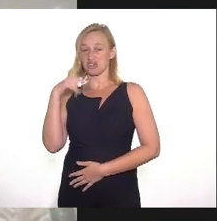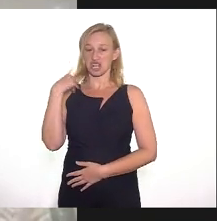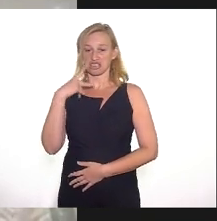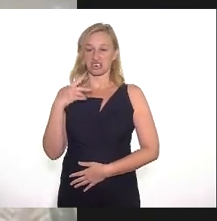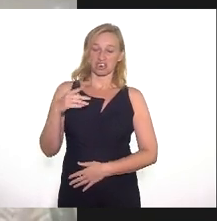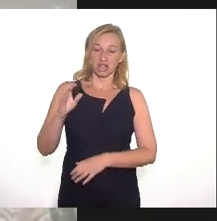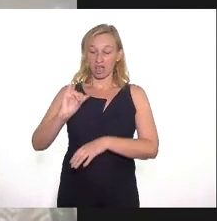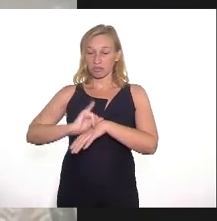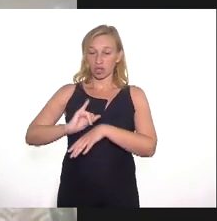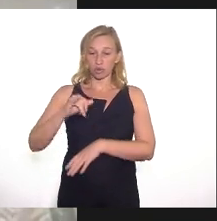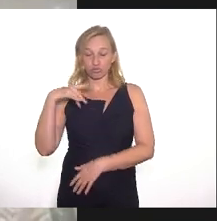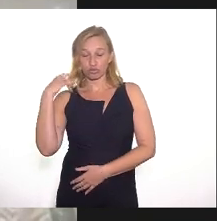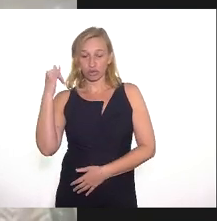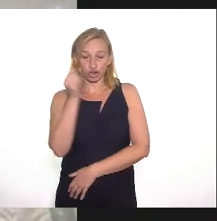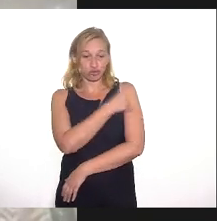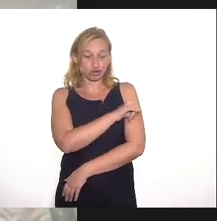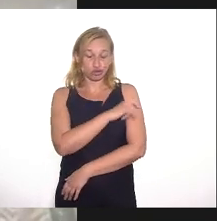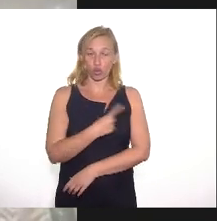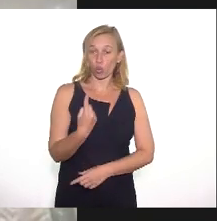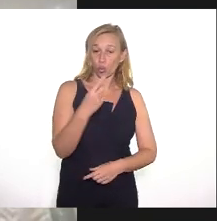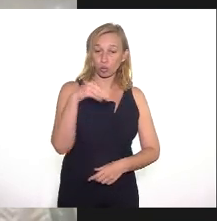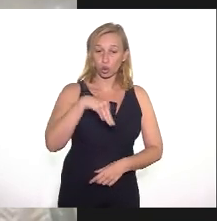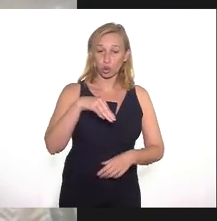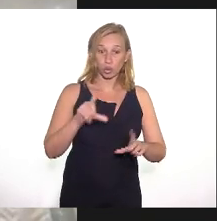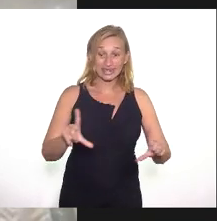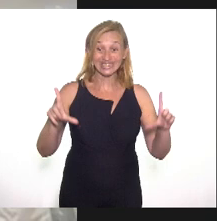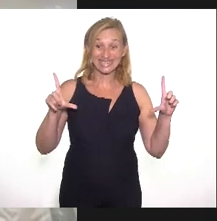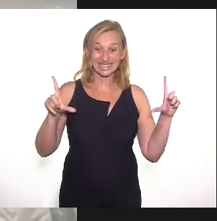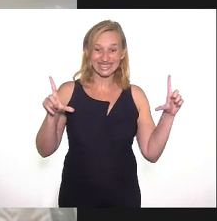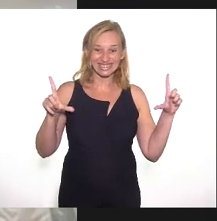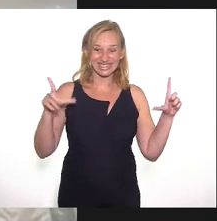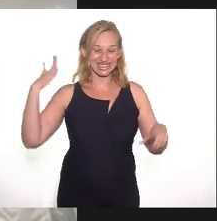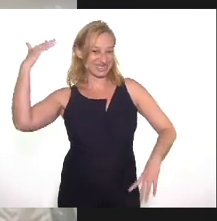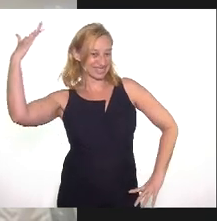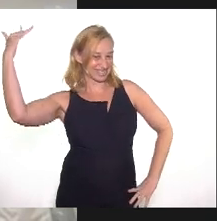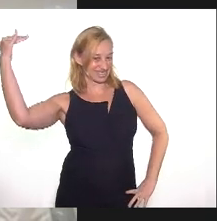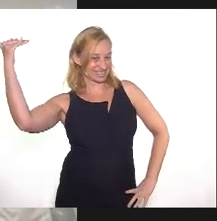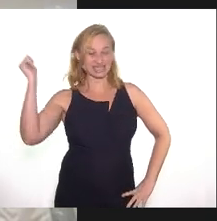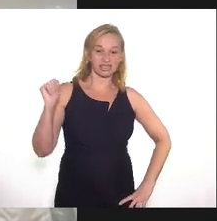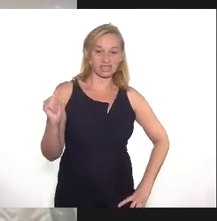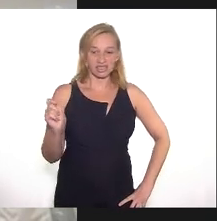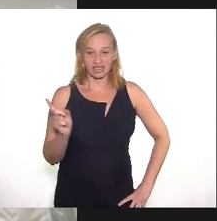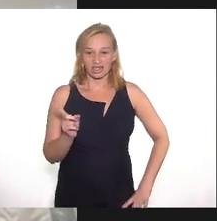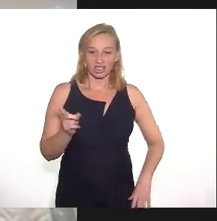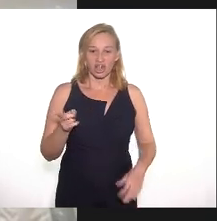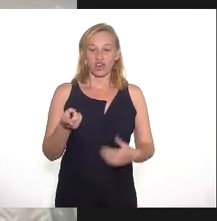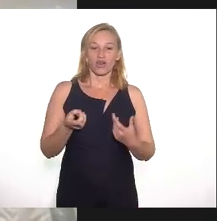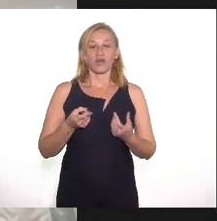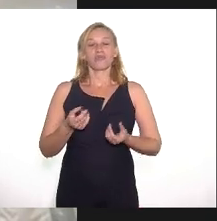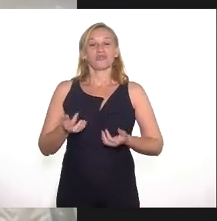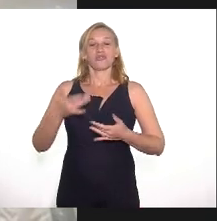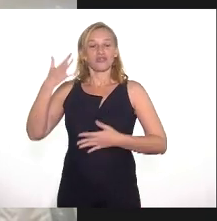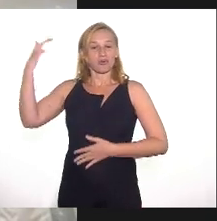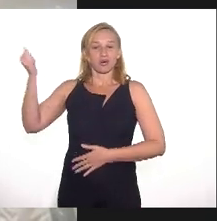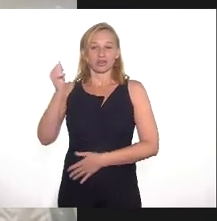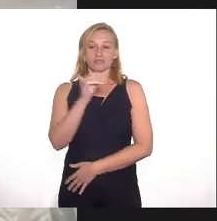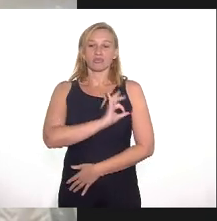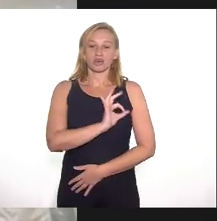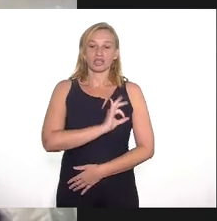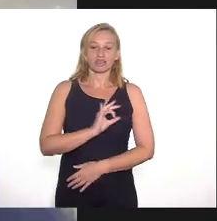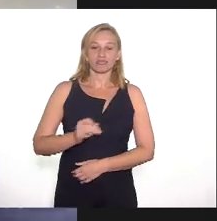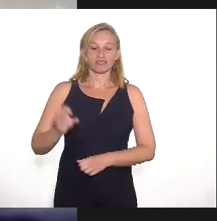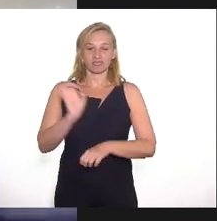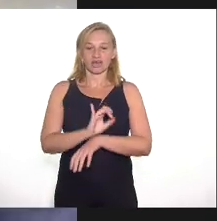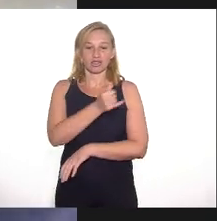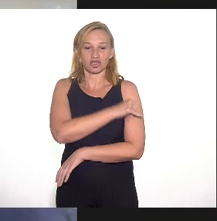capital do Rio de Janeiro, que quis o seu minuto de fama e quis aparecer às custas da nossa gloriosa Polícia Militar do Estado do Rio de Janeiro. Muito